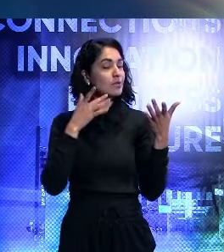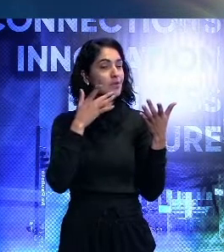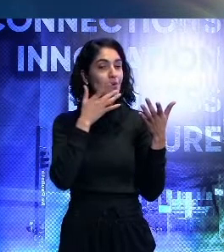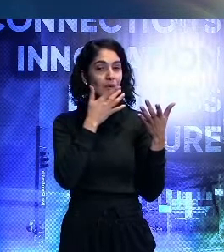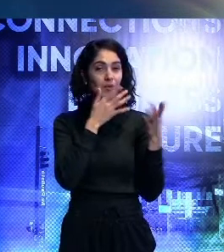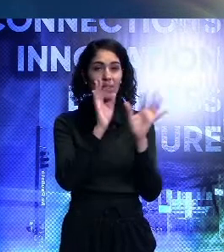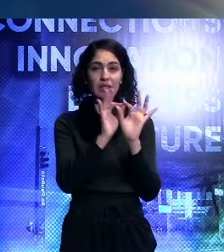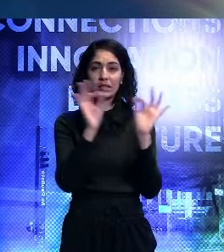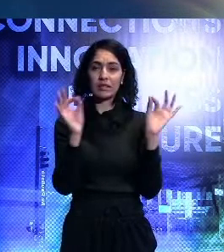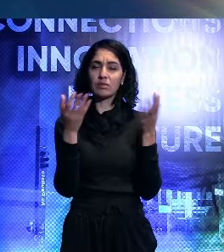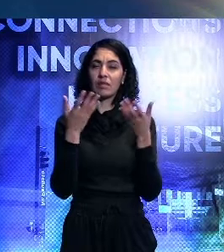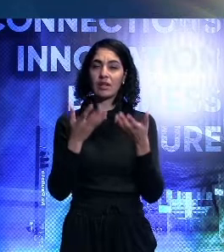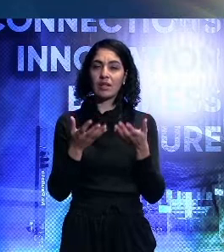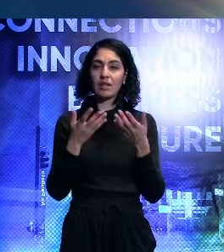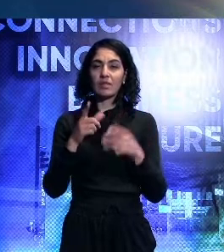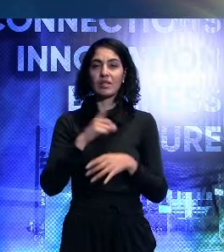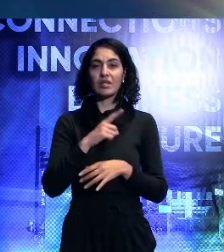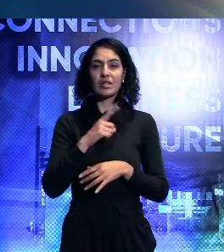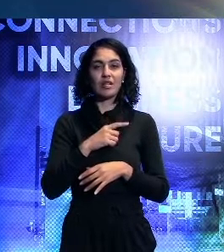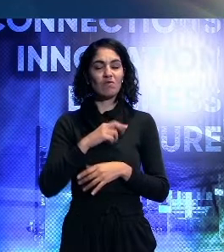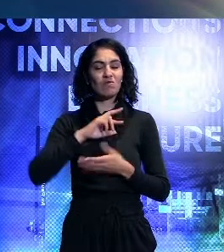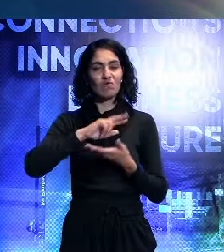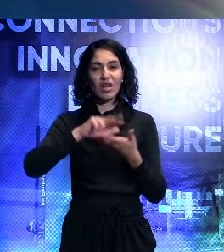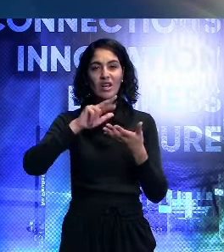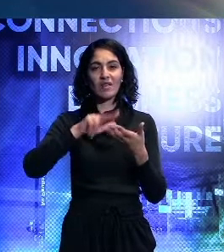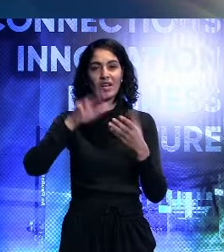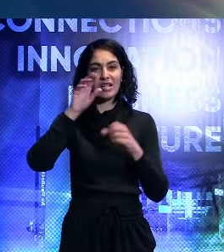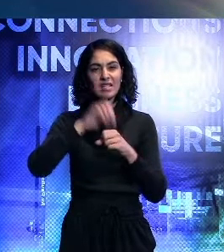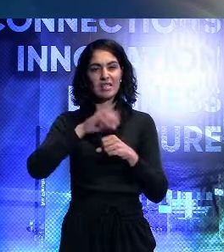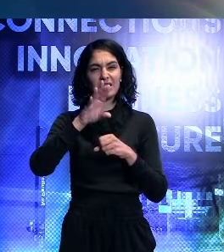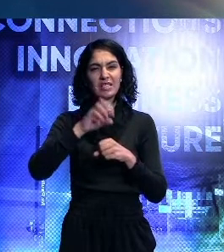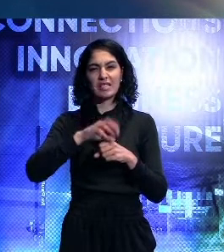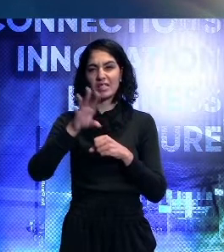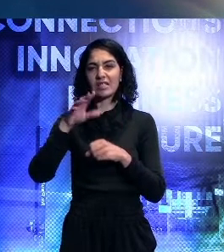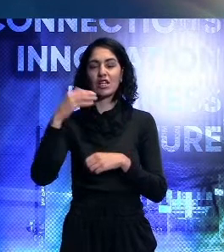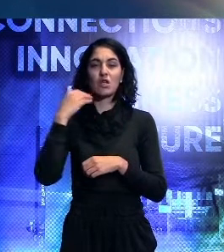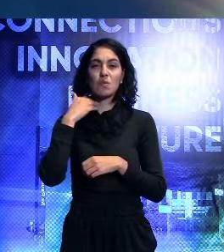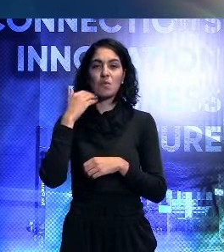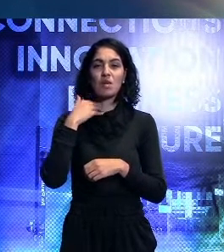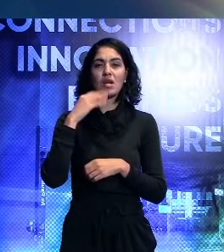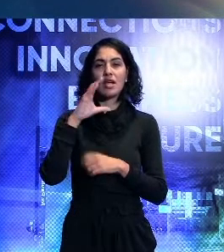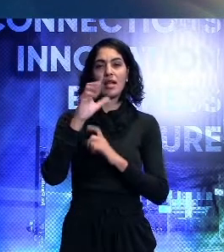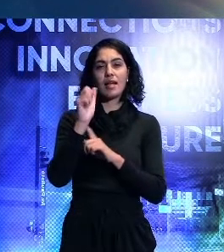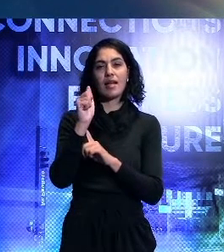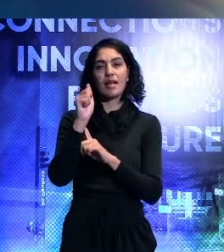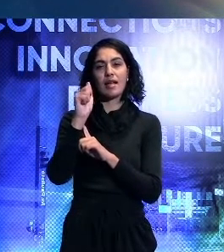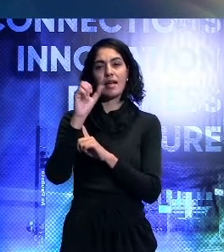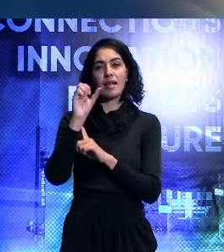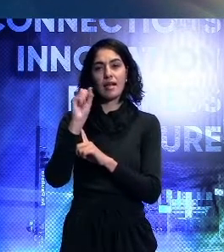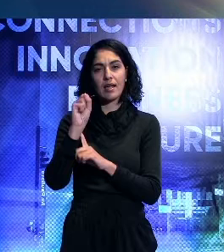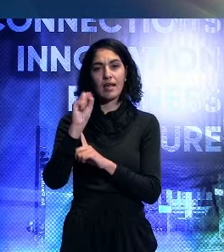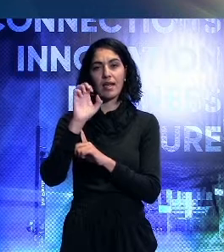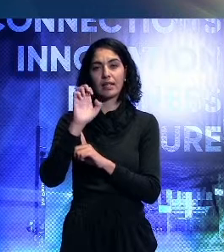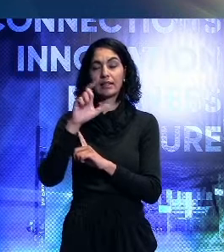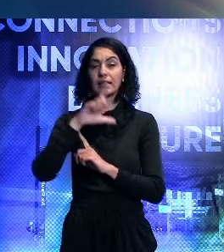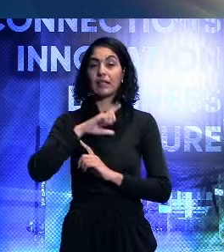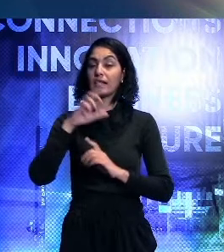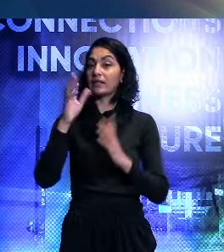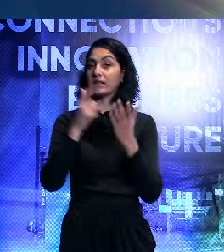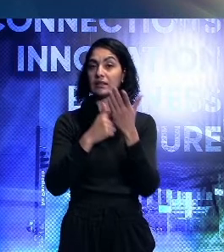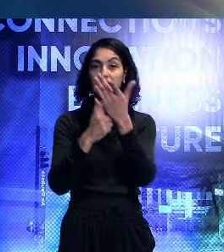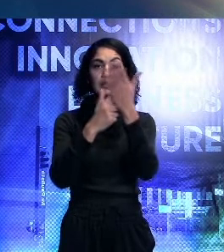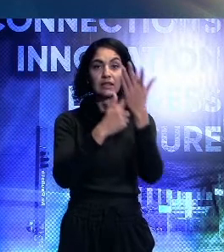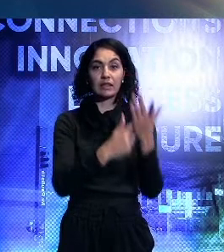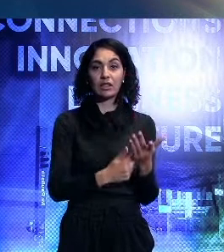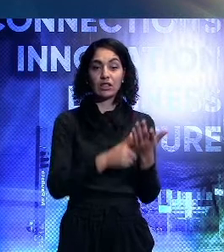simples, leve e tem muito case. Né? Então tem case de banco, tem case de tecnologia, tem várias empresas